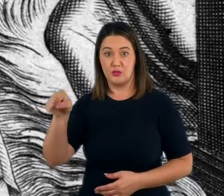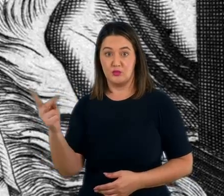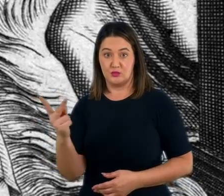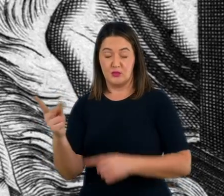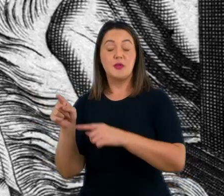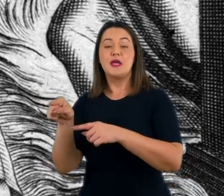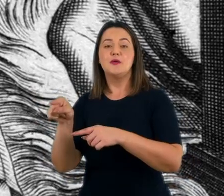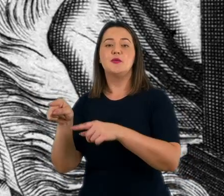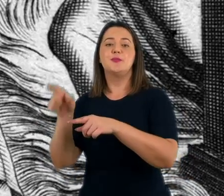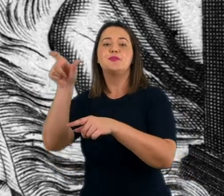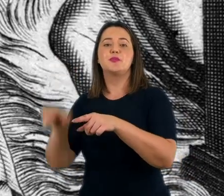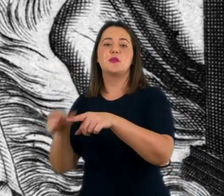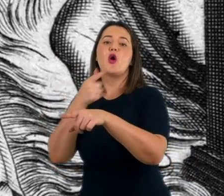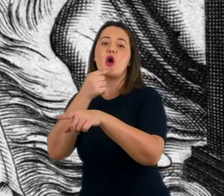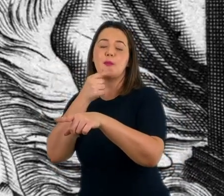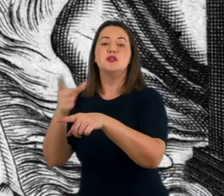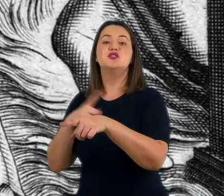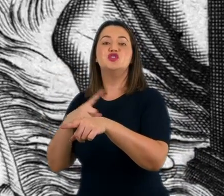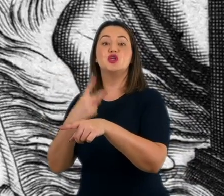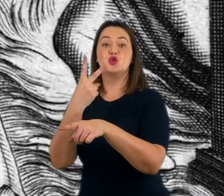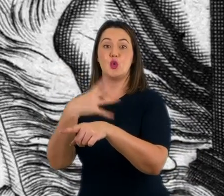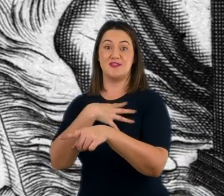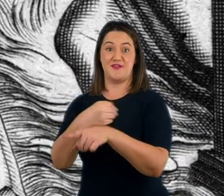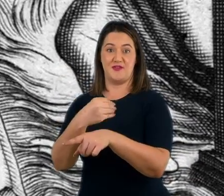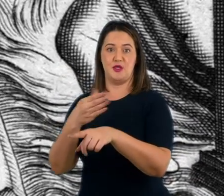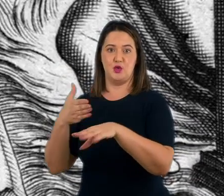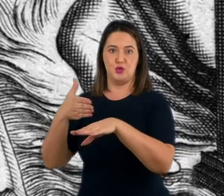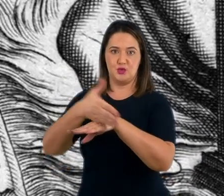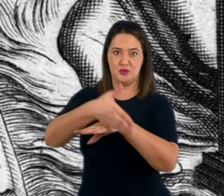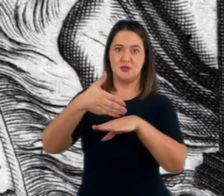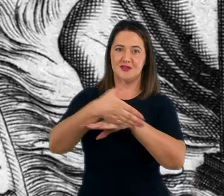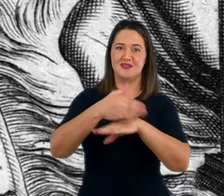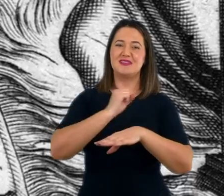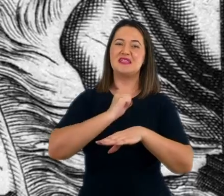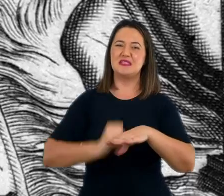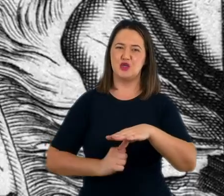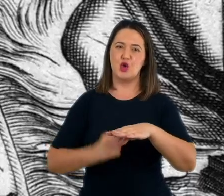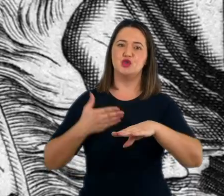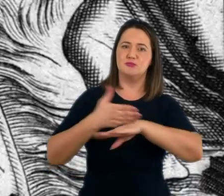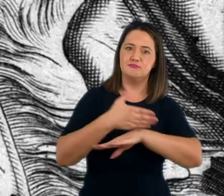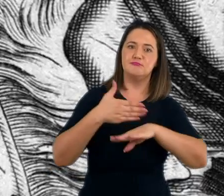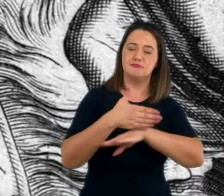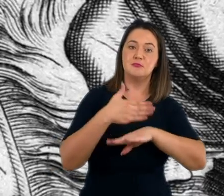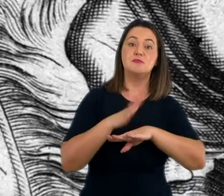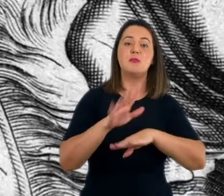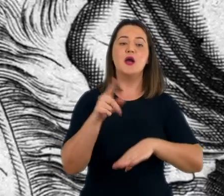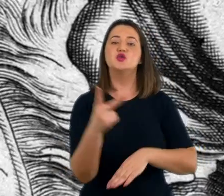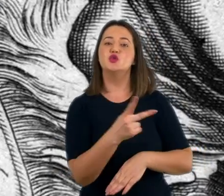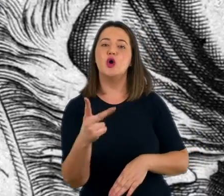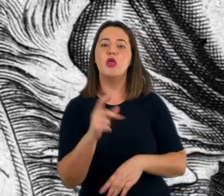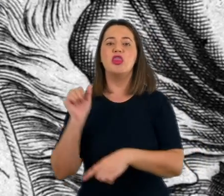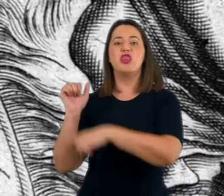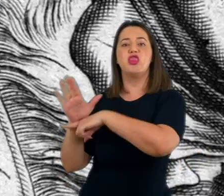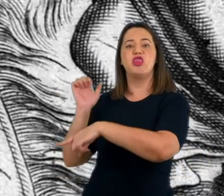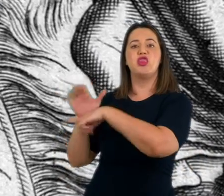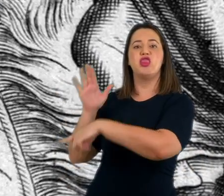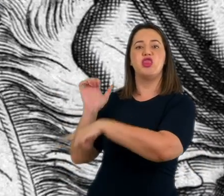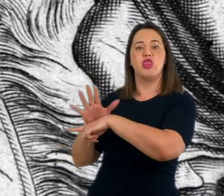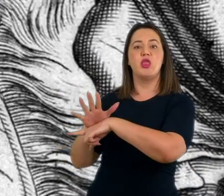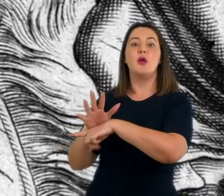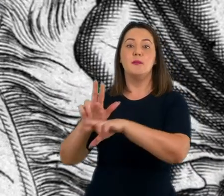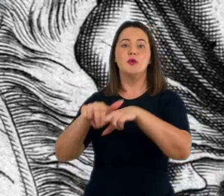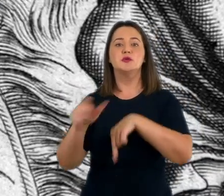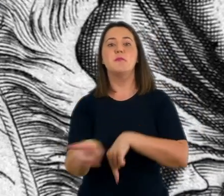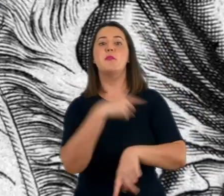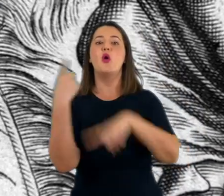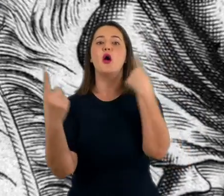Nadab e Abiú, morreram ao apresentar diante do Senhor um fogo estranho, isto é, comparecer de maneira irreverente e